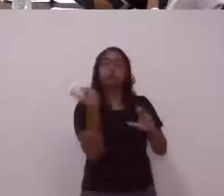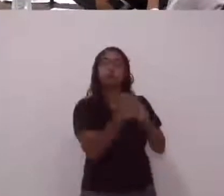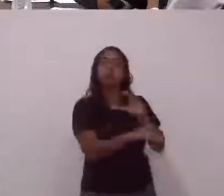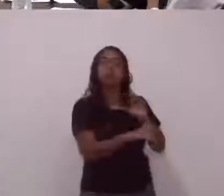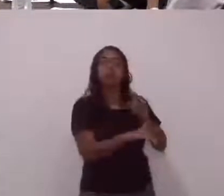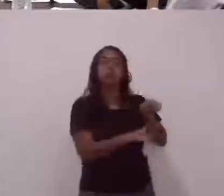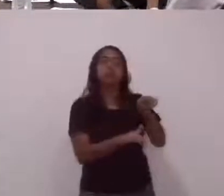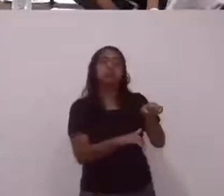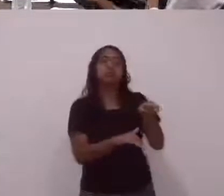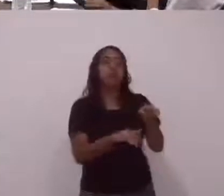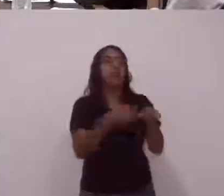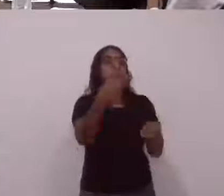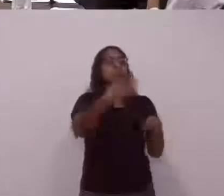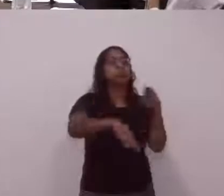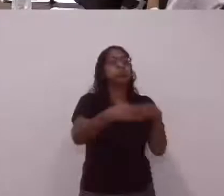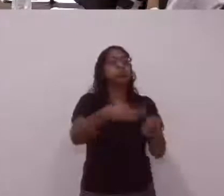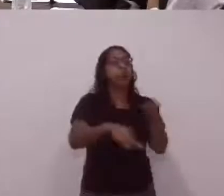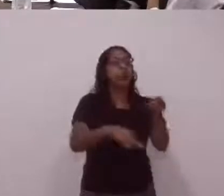qualquer fundamento jurídico.